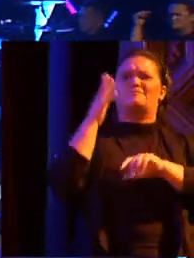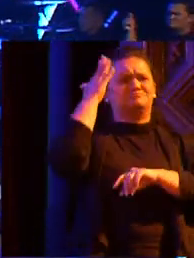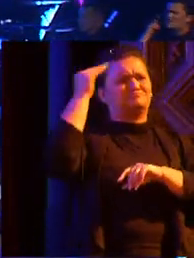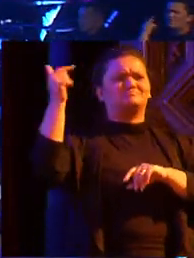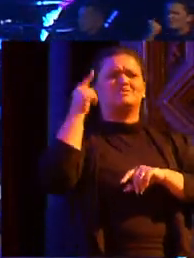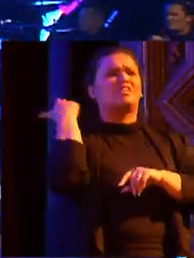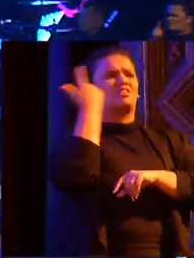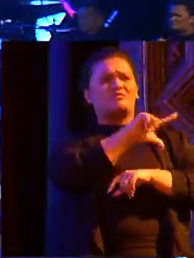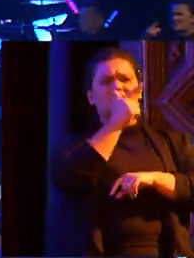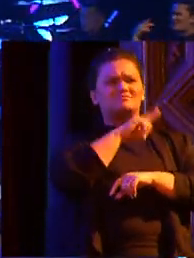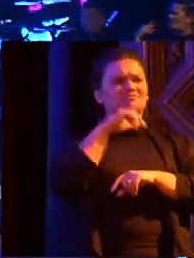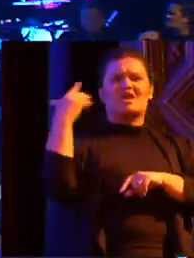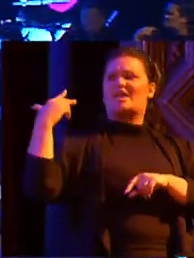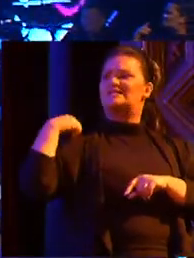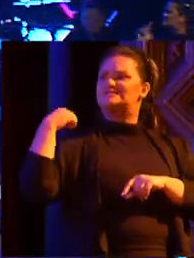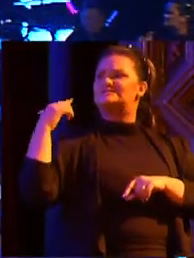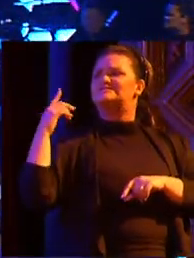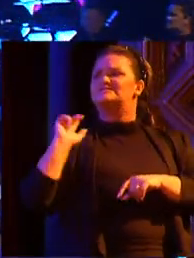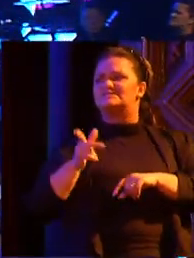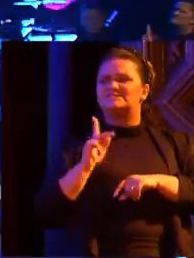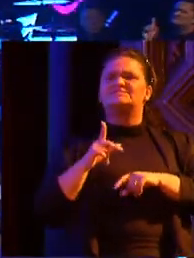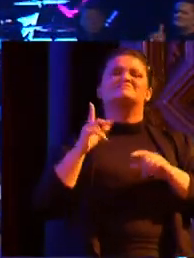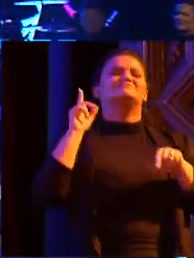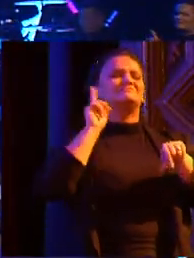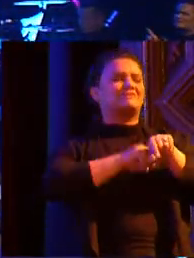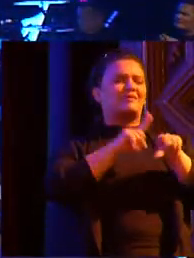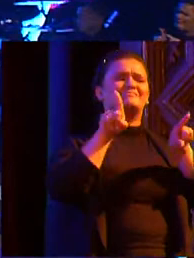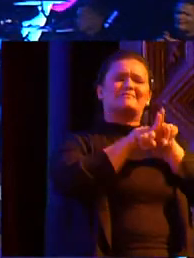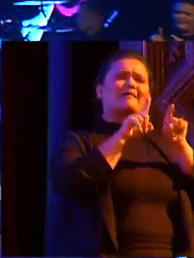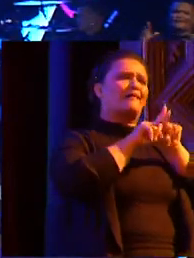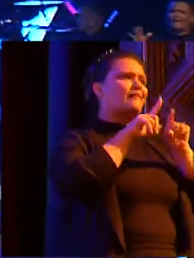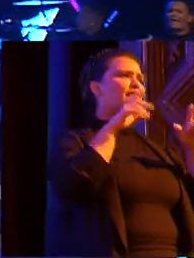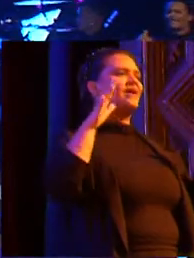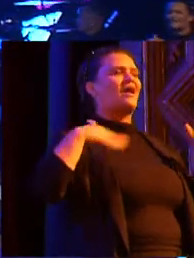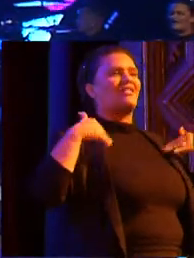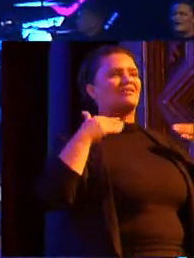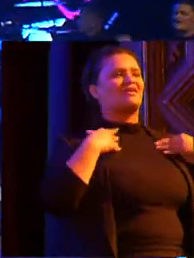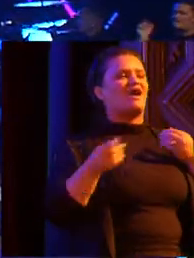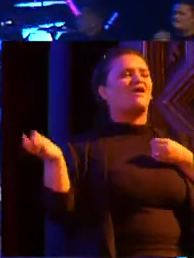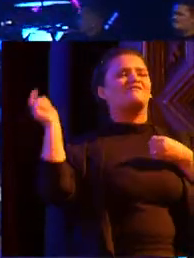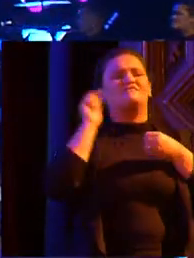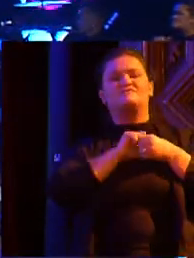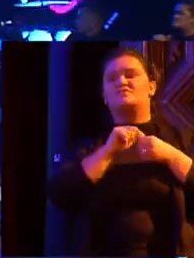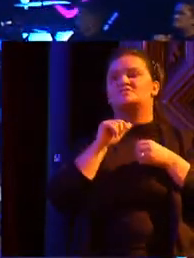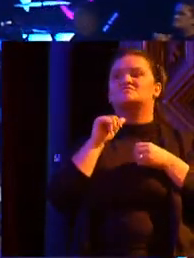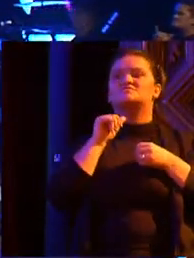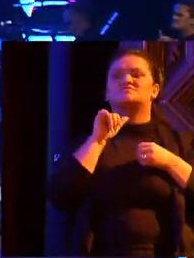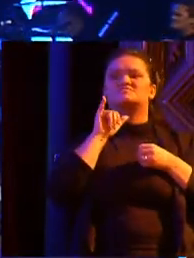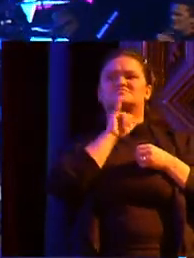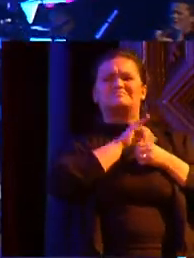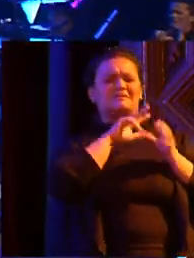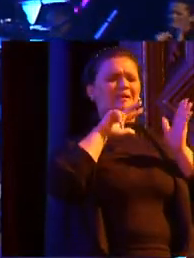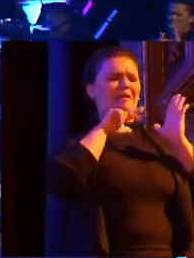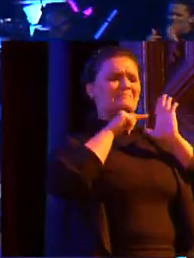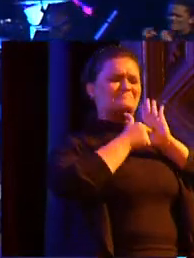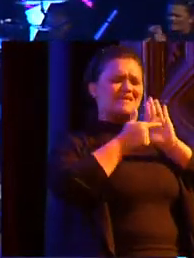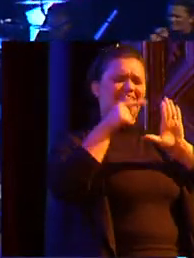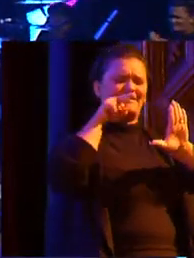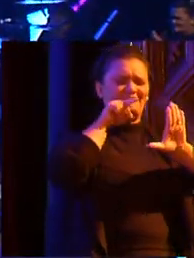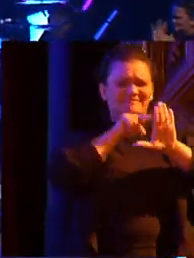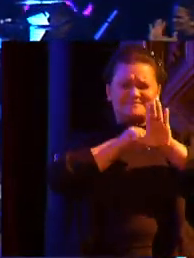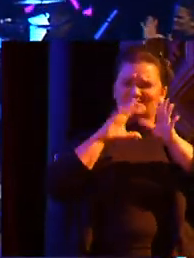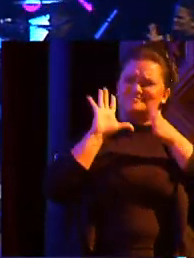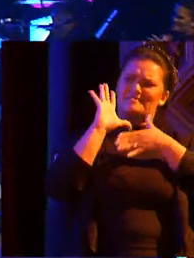tem idade e sim temperança e alegria. Não há volta para quem se metamorfoseia em